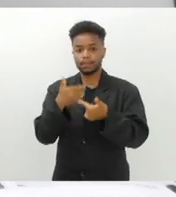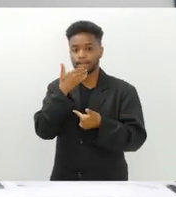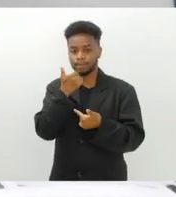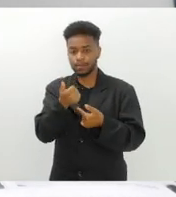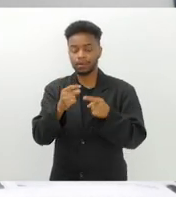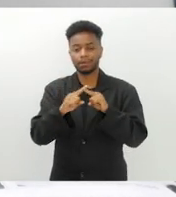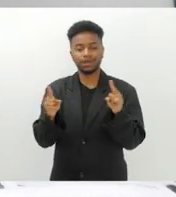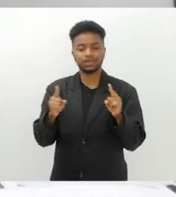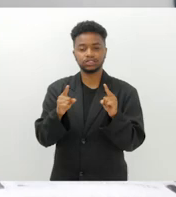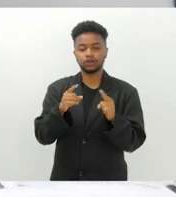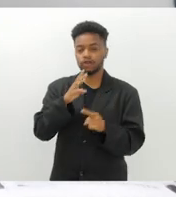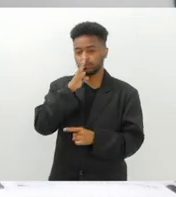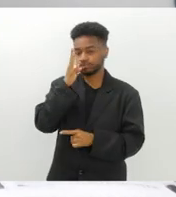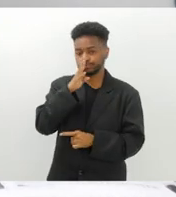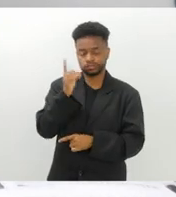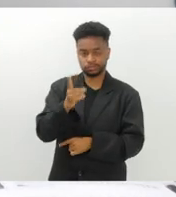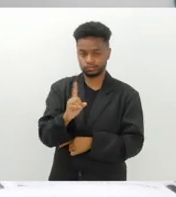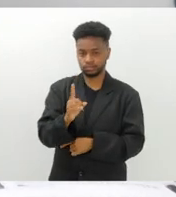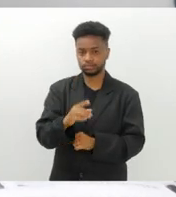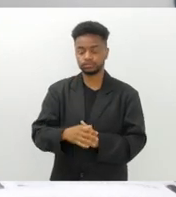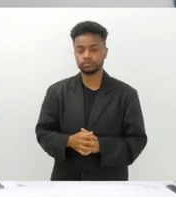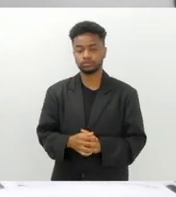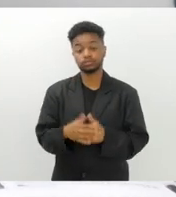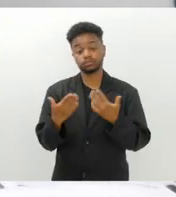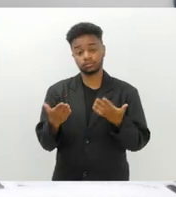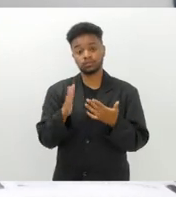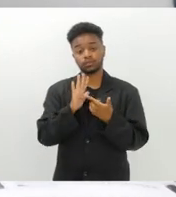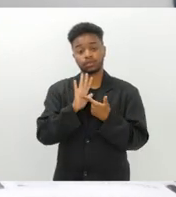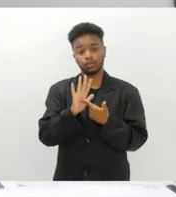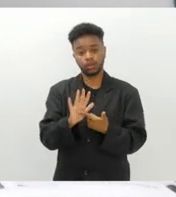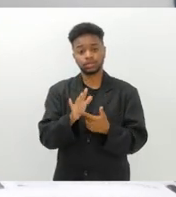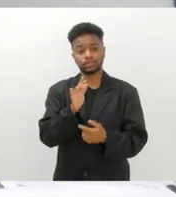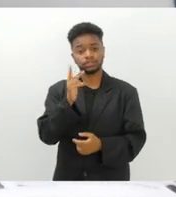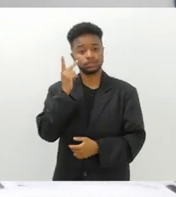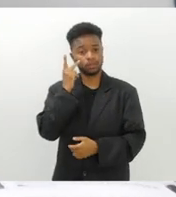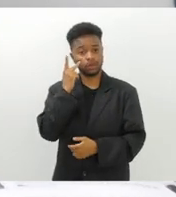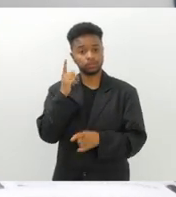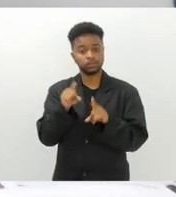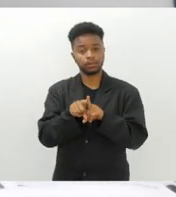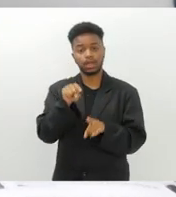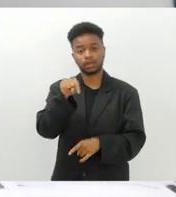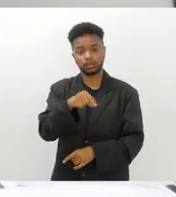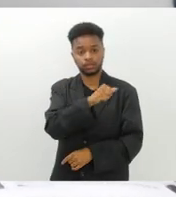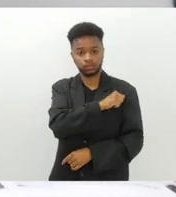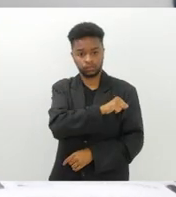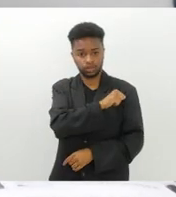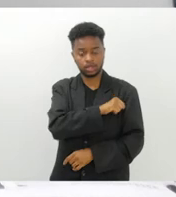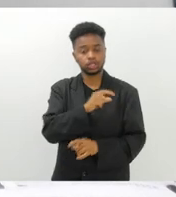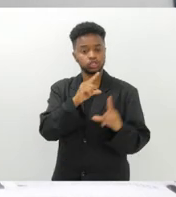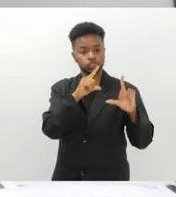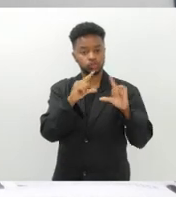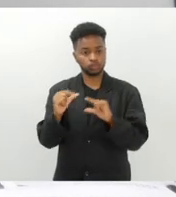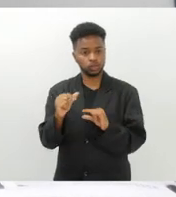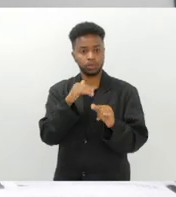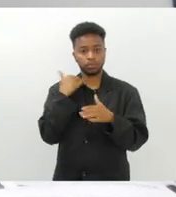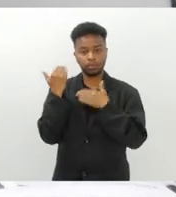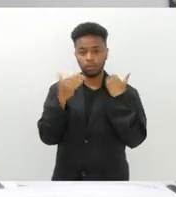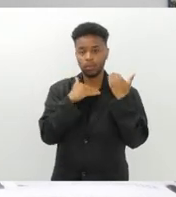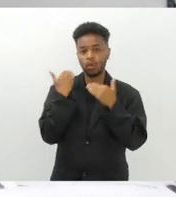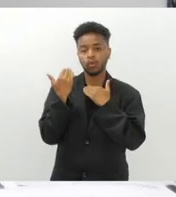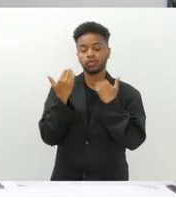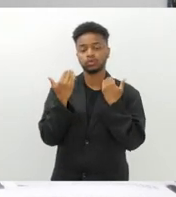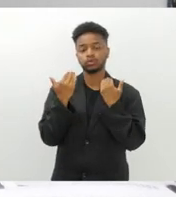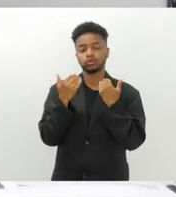truculência. Então, está demonstrado em São Paulo e aqui no Rio que essas câmeras diminuem a letalidade